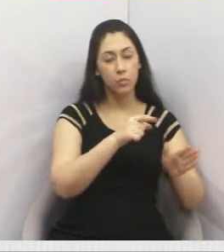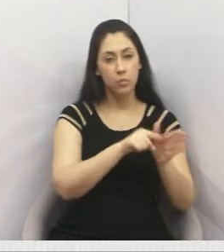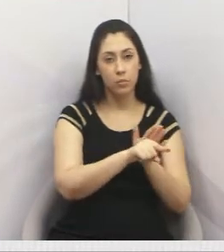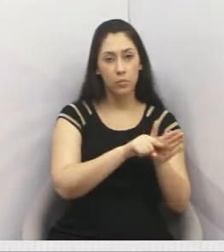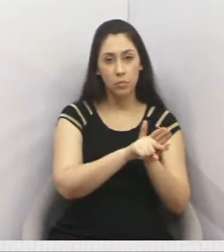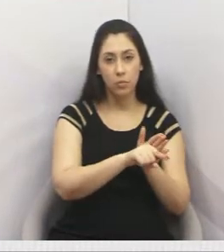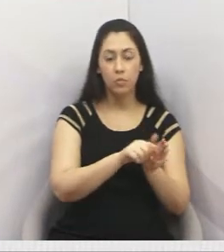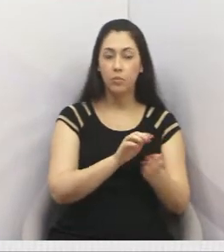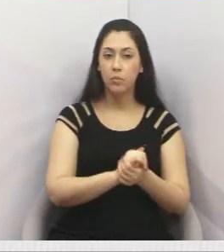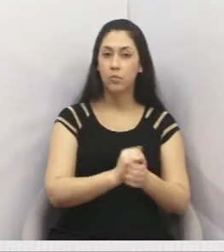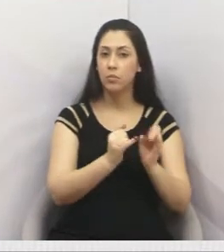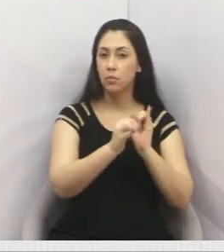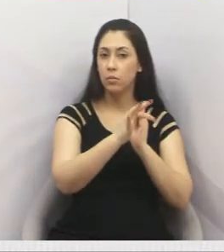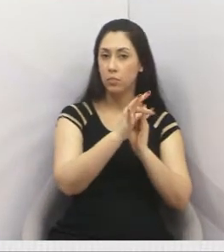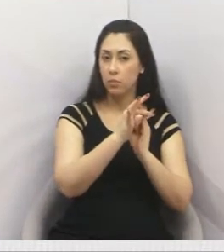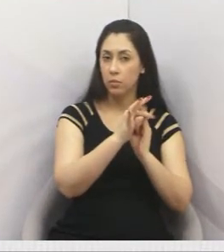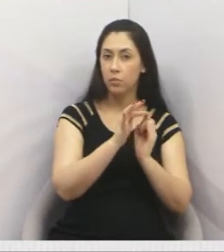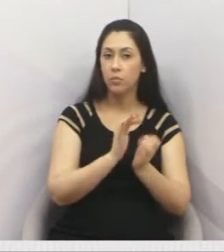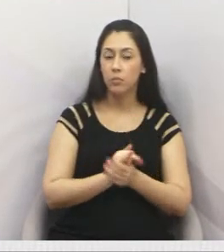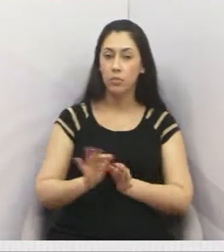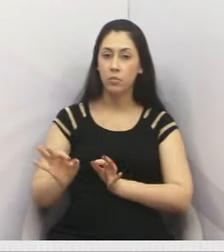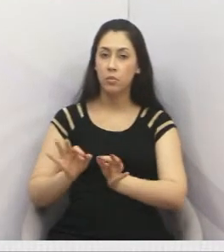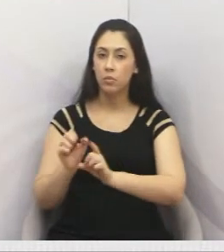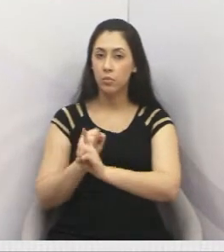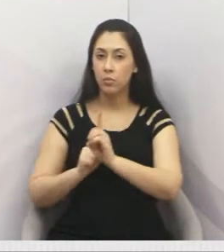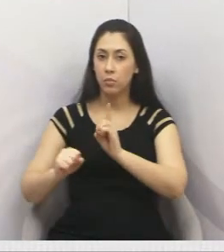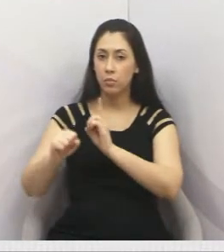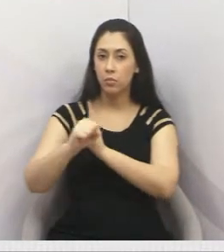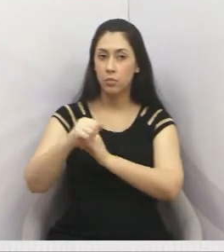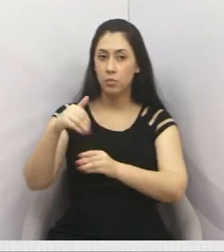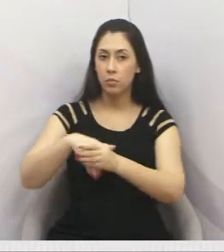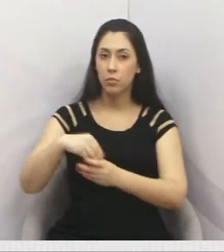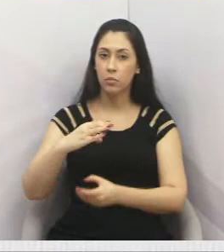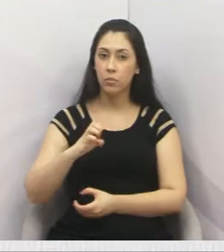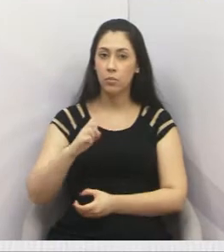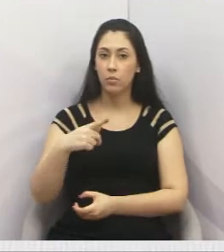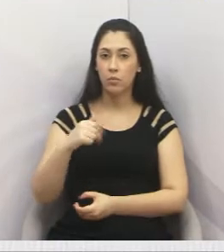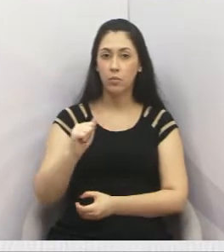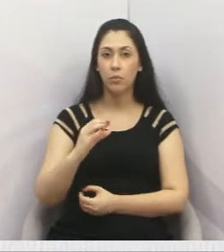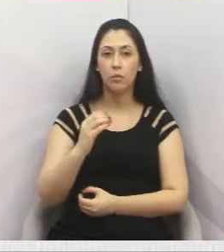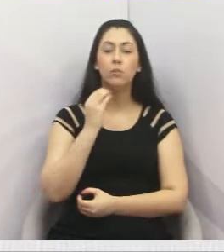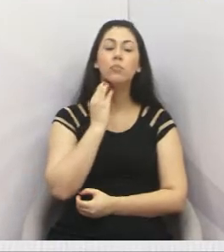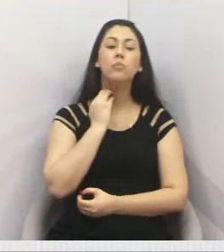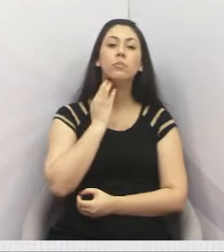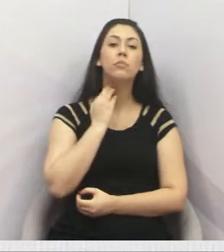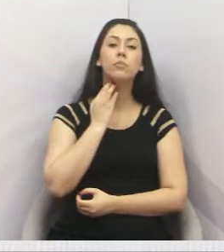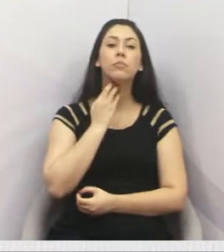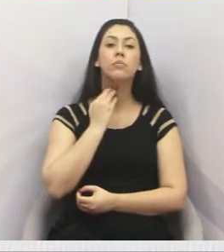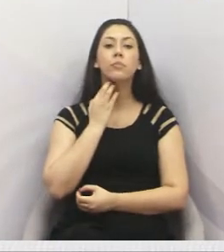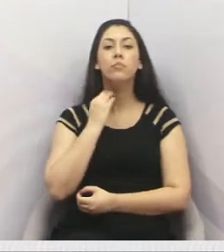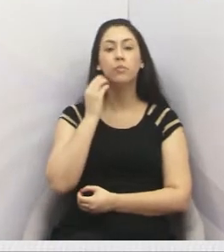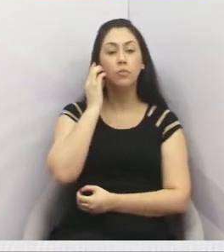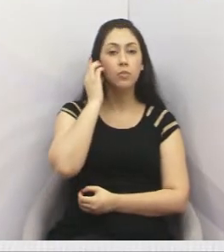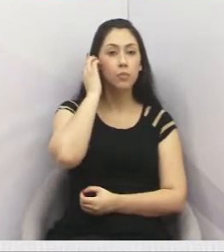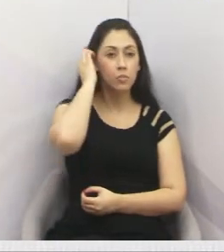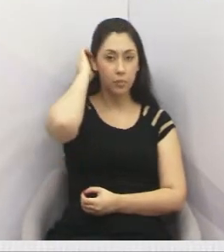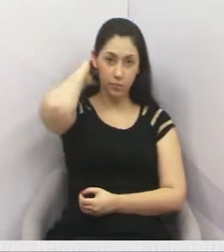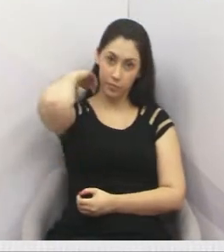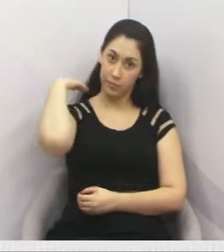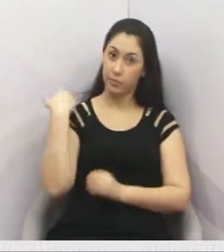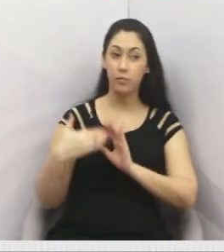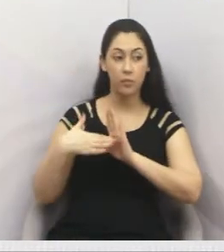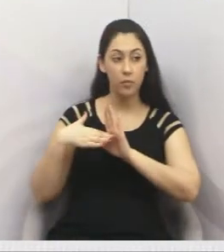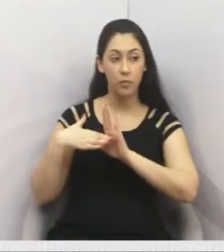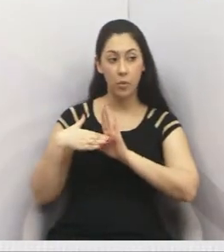acadêmicas e de pesquisa, Instituto Federal e Organização da Sociedade Civil, CEPAC.